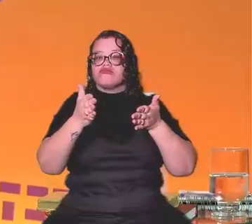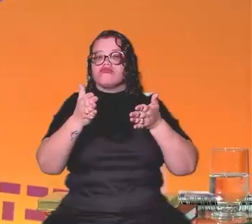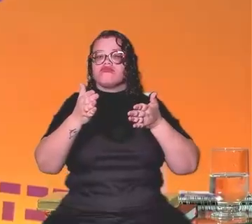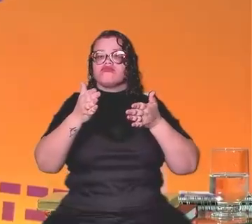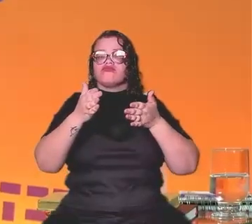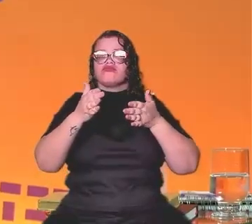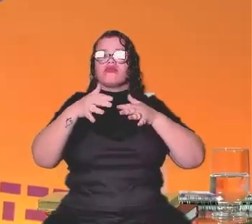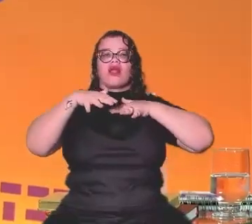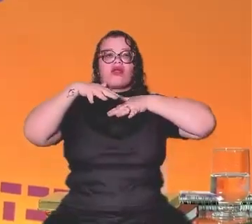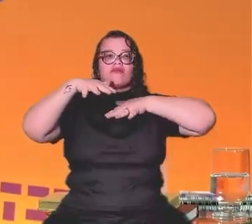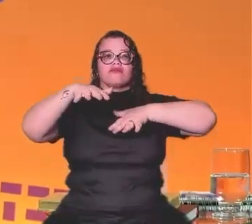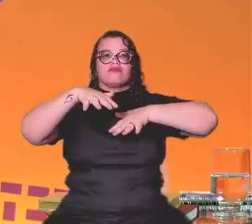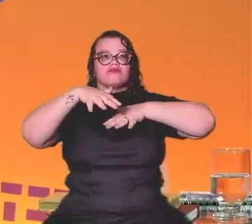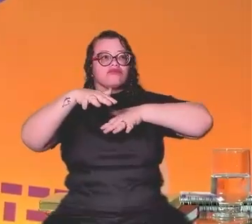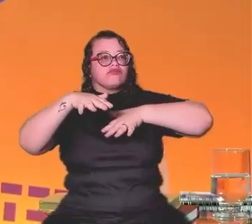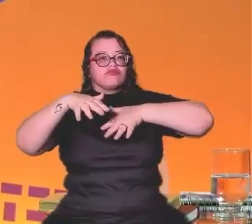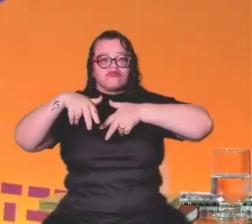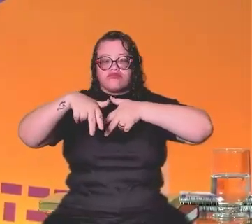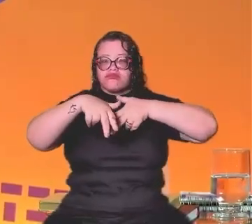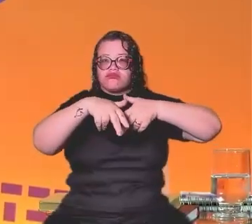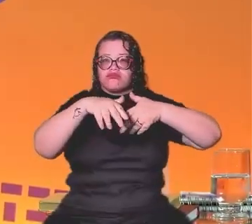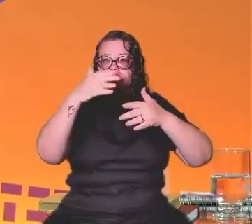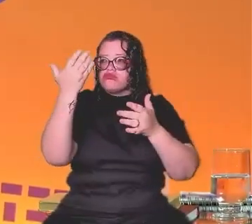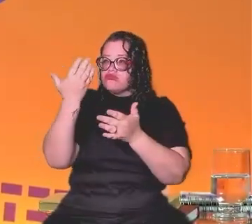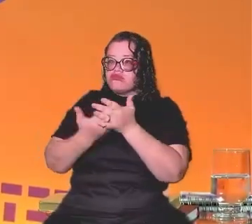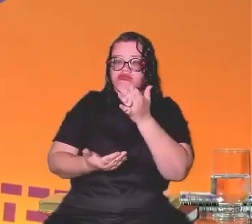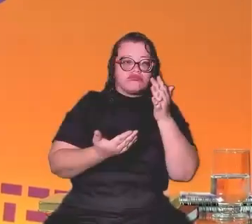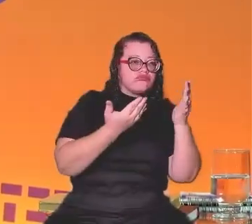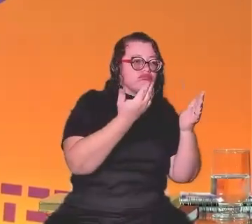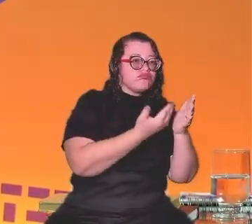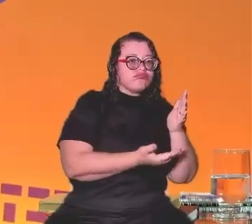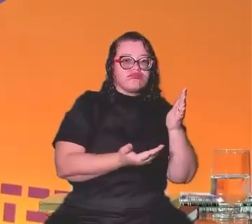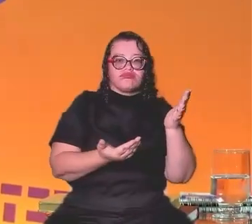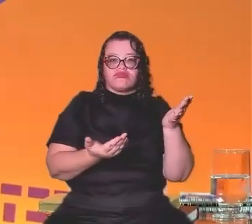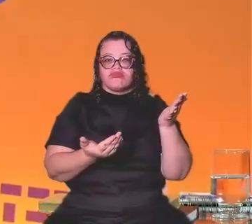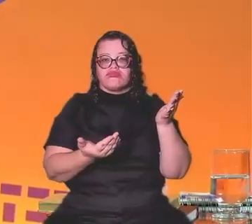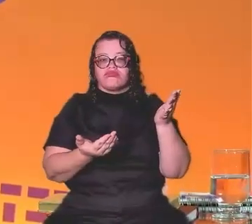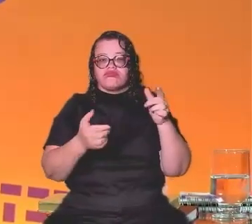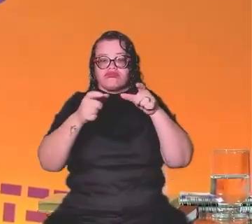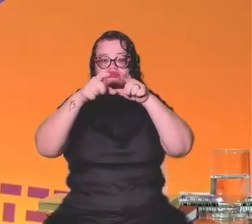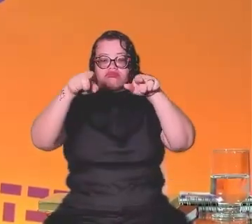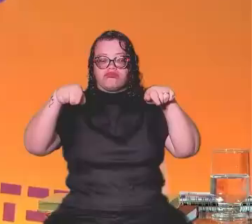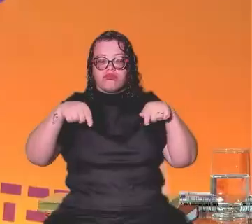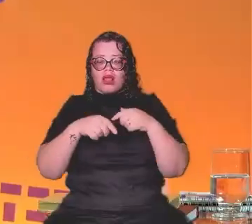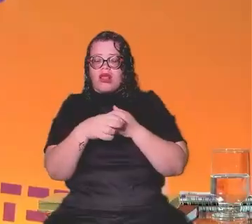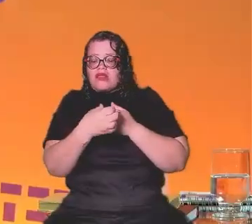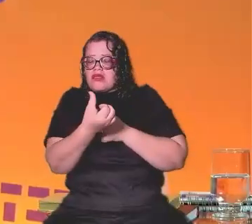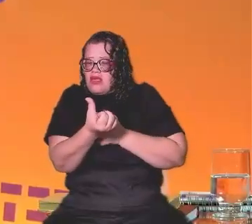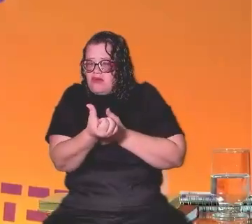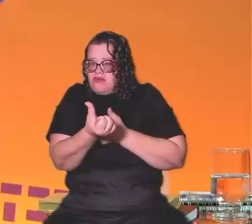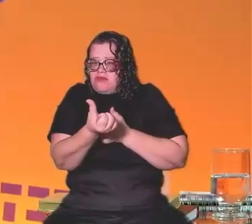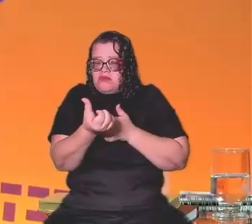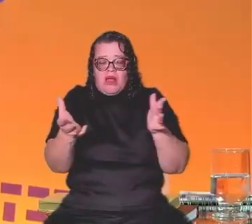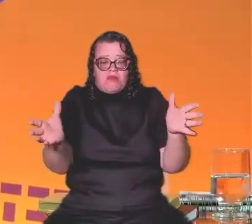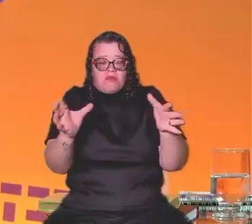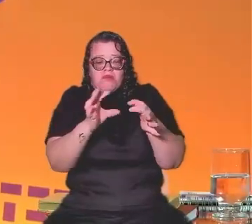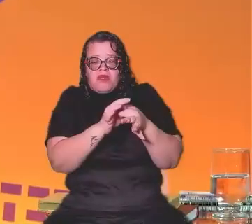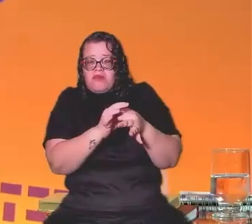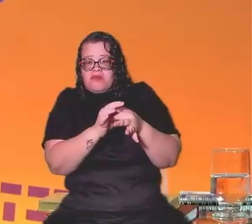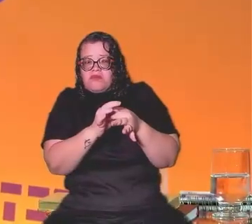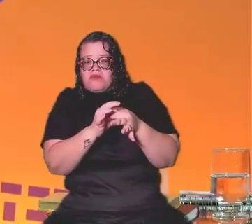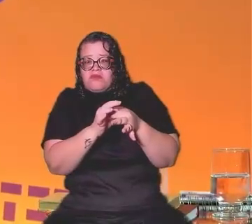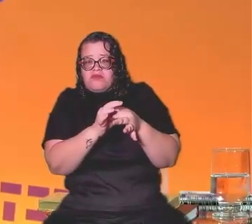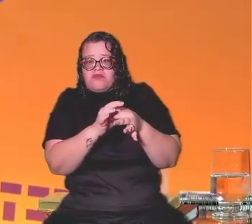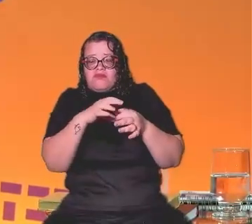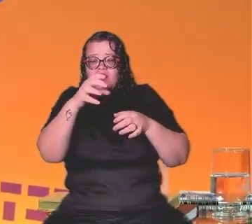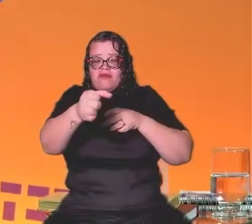Procissão falhada. Eis desde que o rio um lote de 6, uns aos outros ligados pela